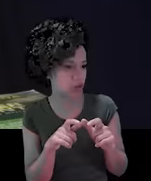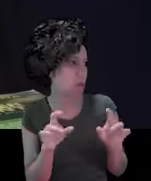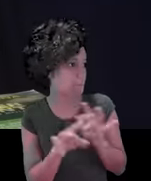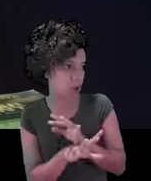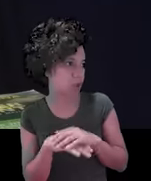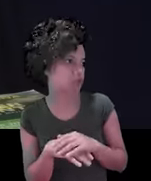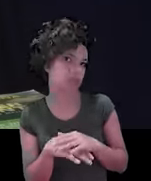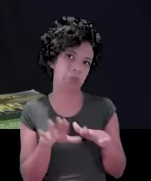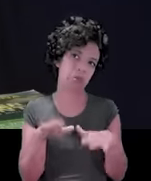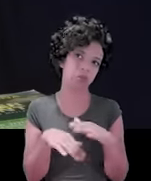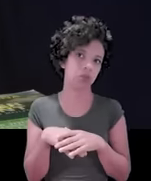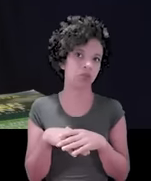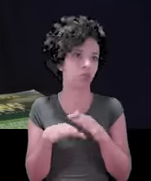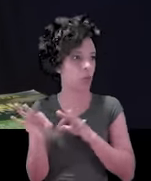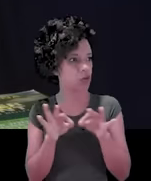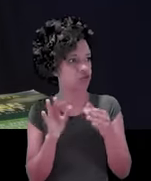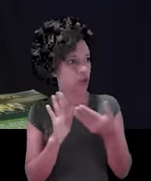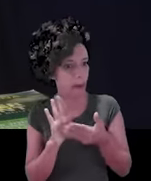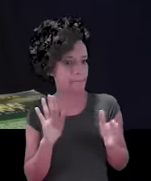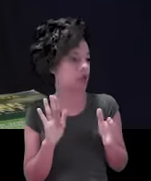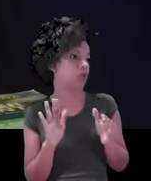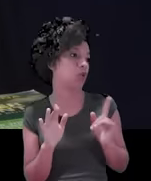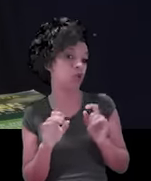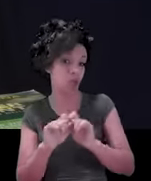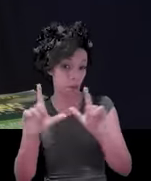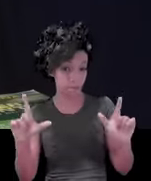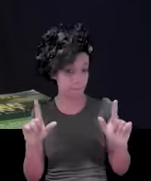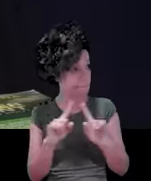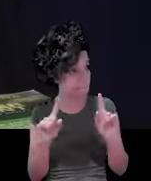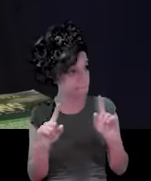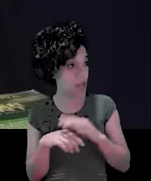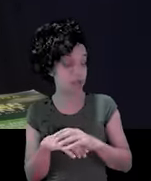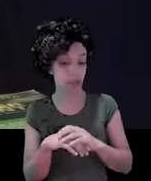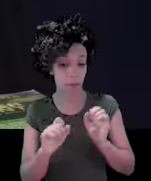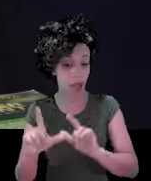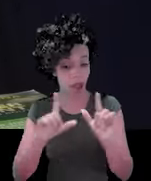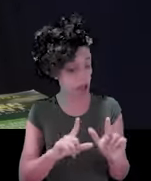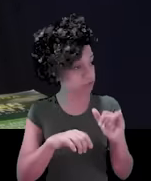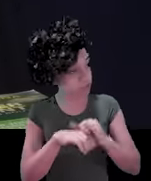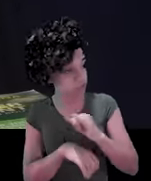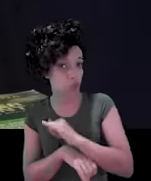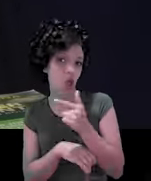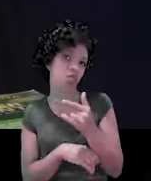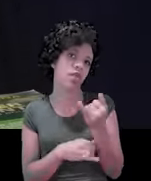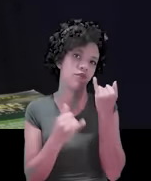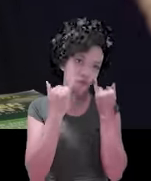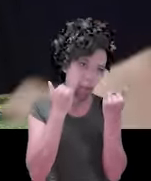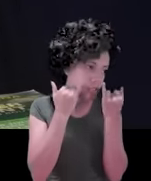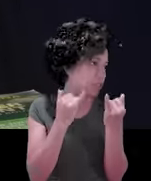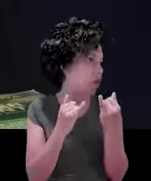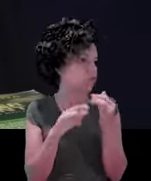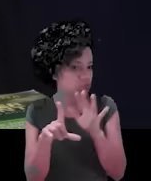tem um mais ou menos um plano aberto não é o mapa do terreno Mas é uma carta aeronáutica né não tentando informações de